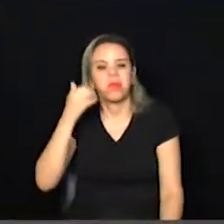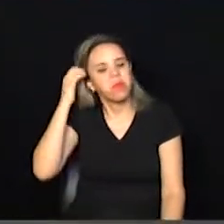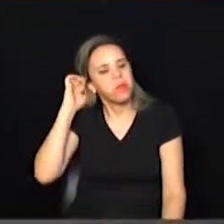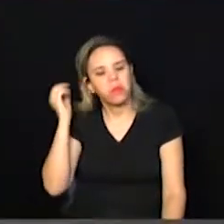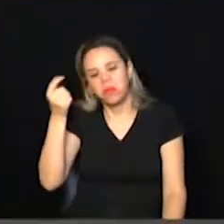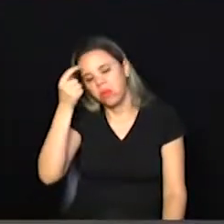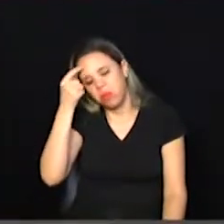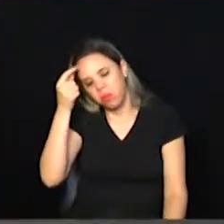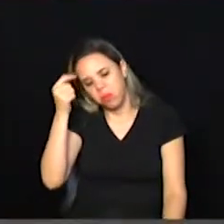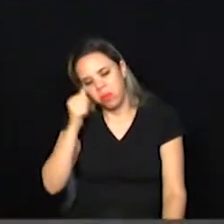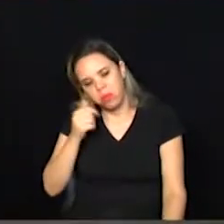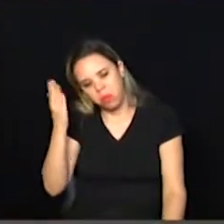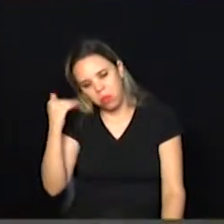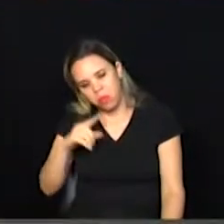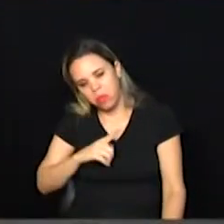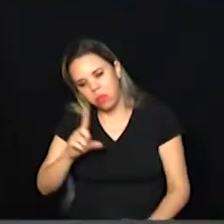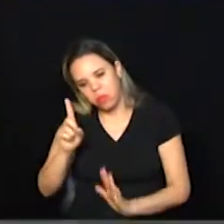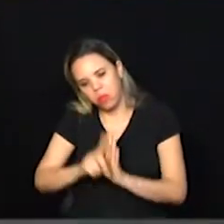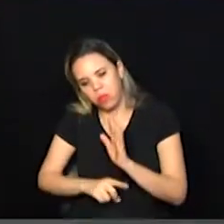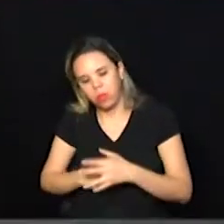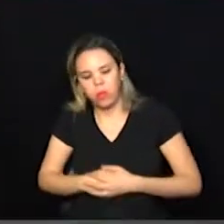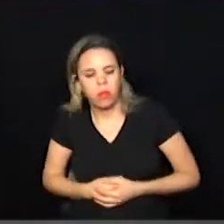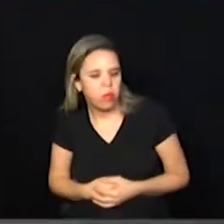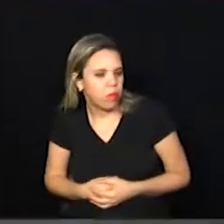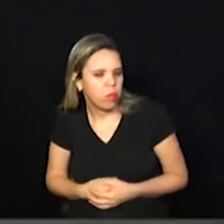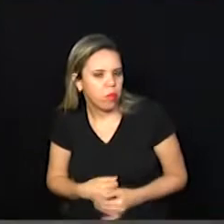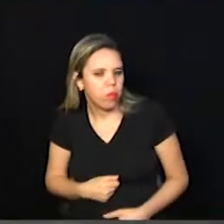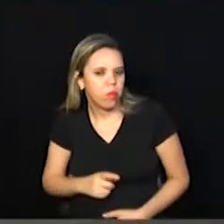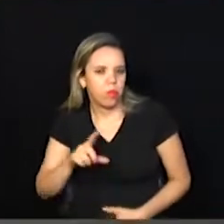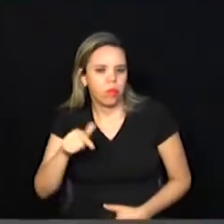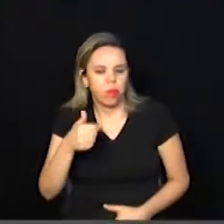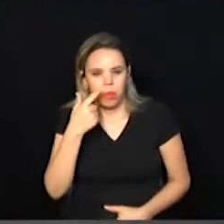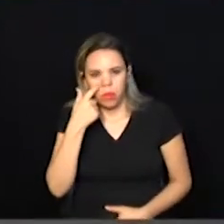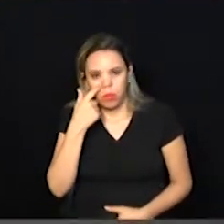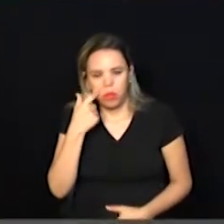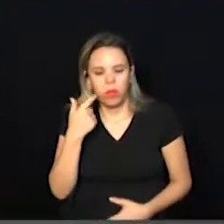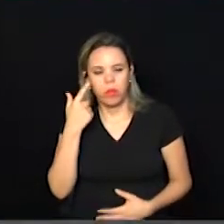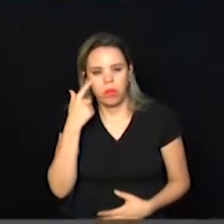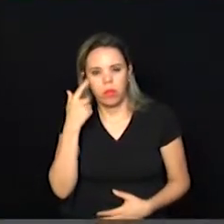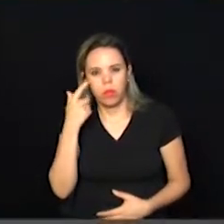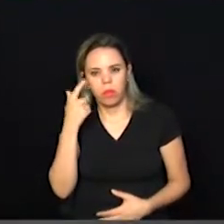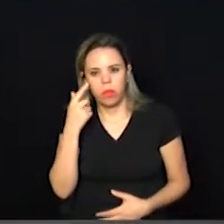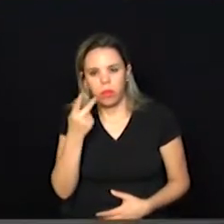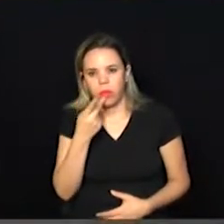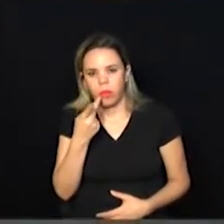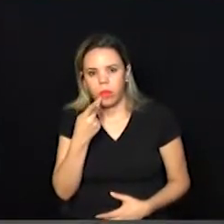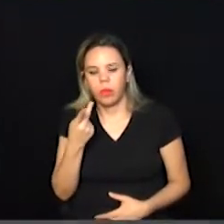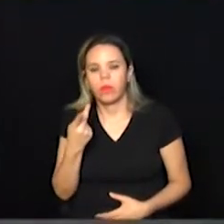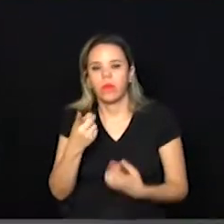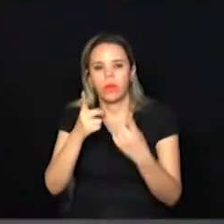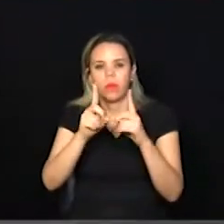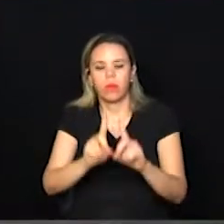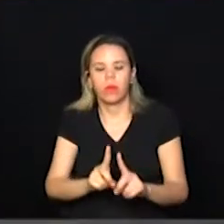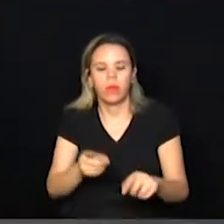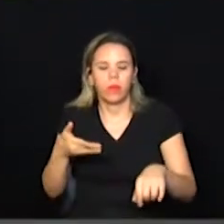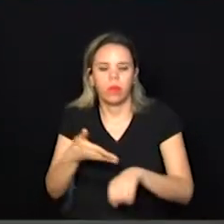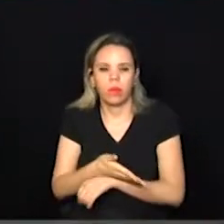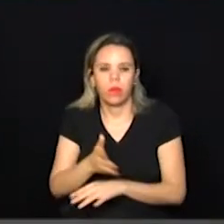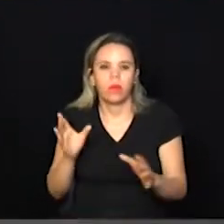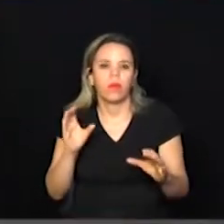conscientização para que a mulher saiba que ela tem esse direito. Aí depois vamos ver. Aí falou do PCD, do acesso.